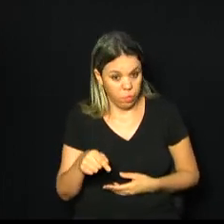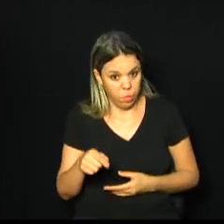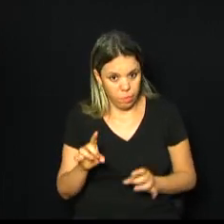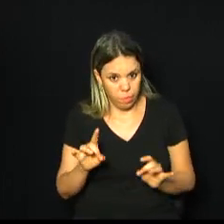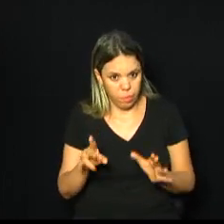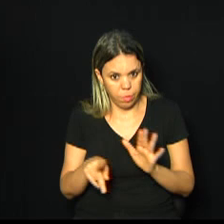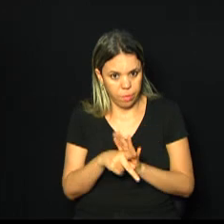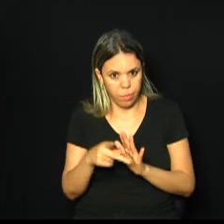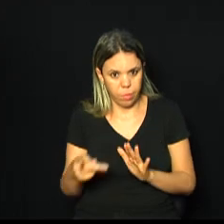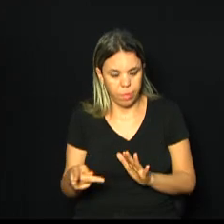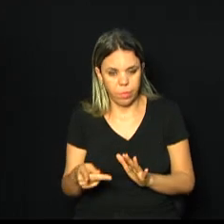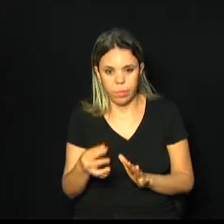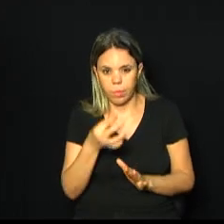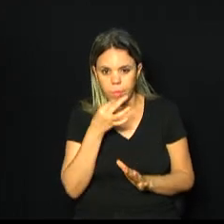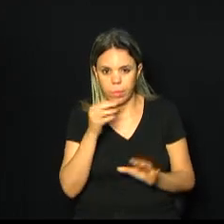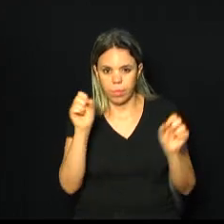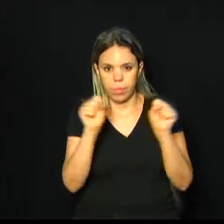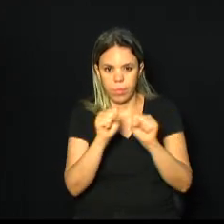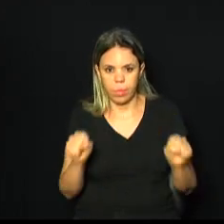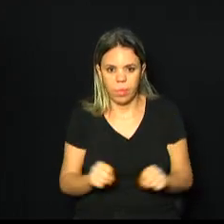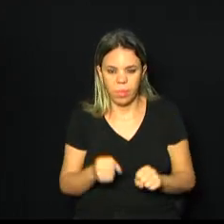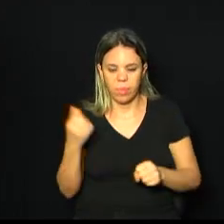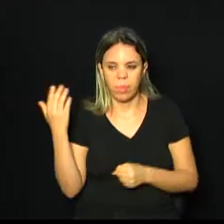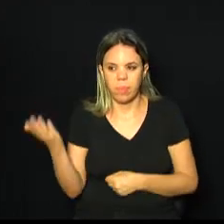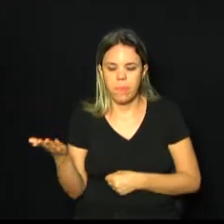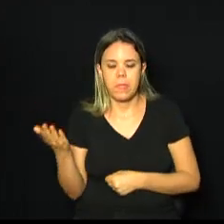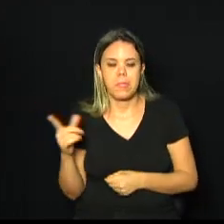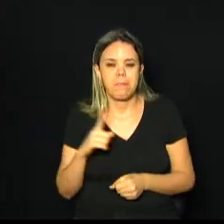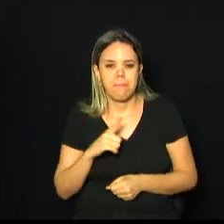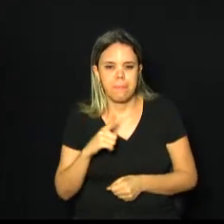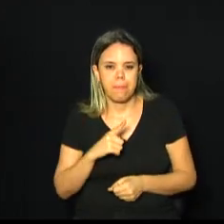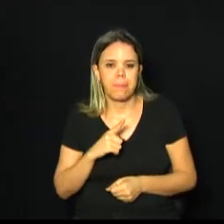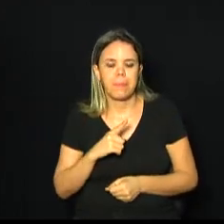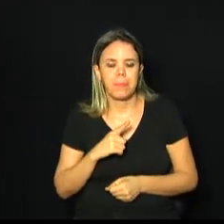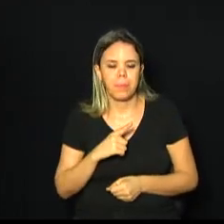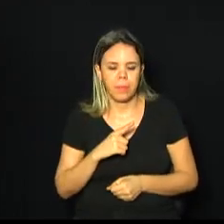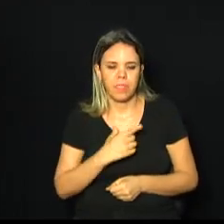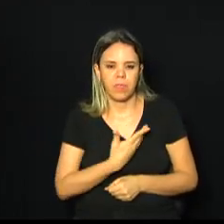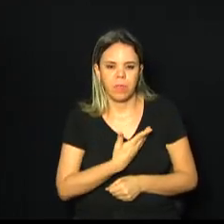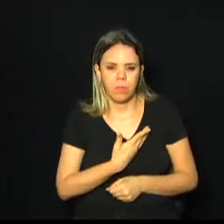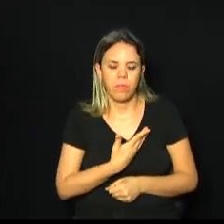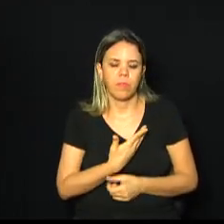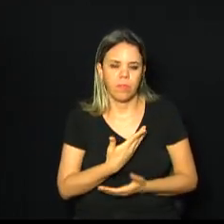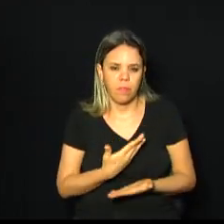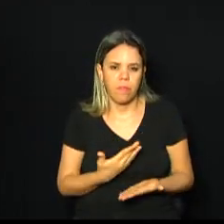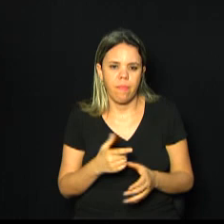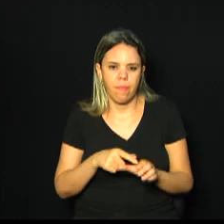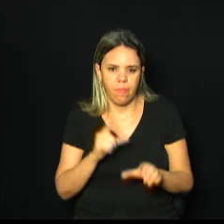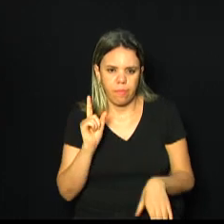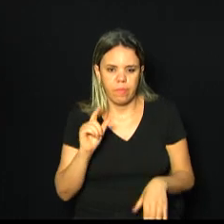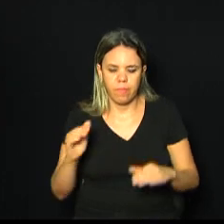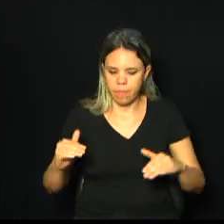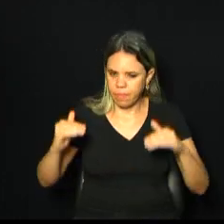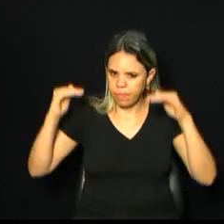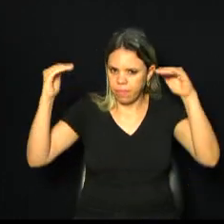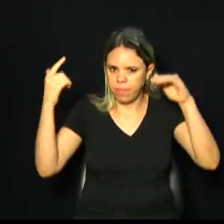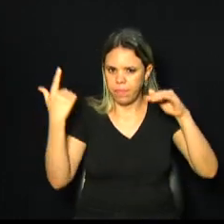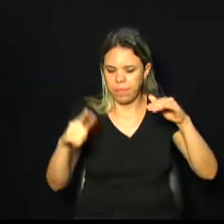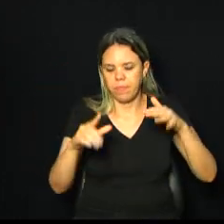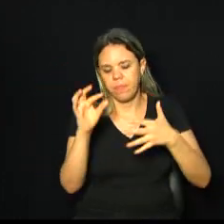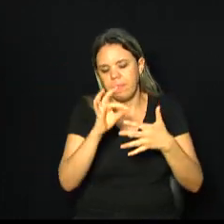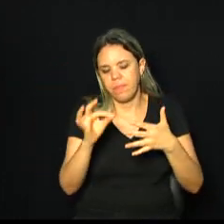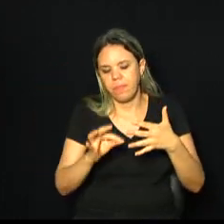específico é o firewall do ponto de vista do sistema. Ele tem uma autoridade acima desses outros